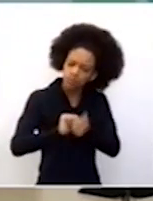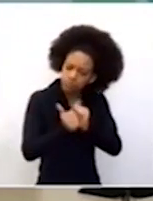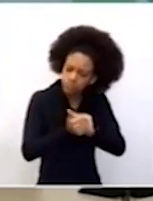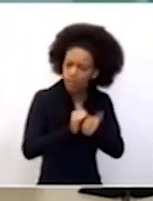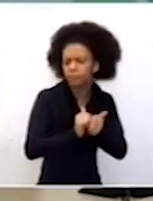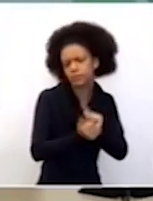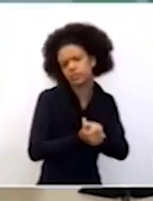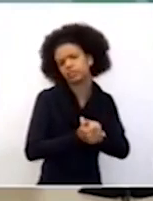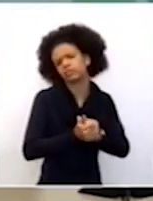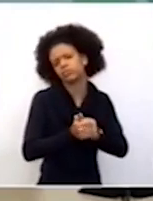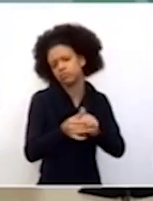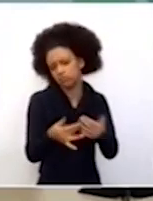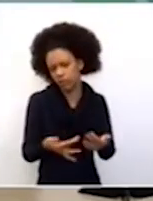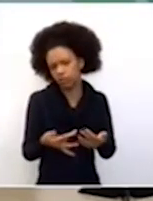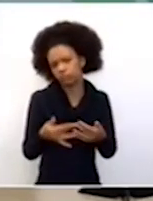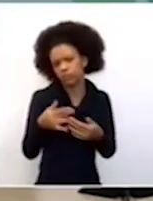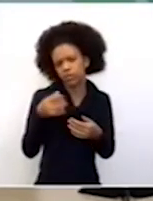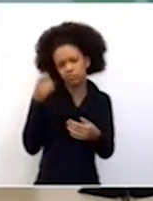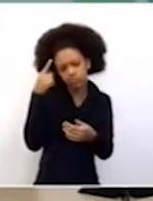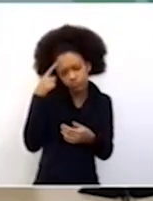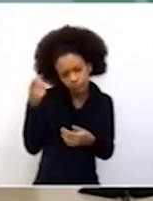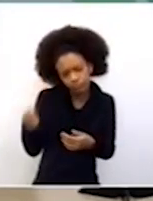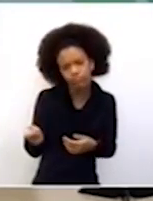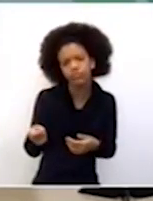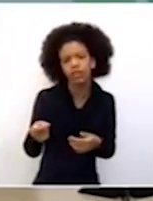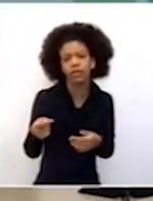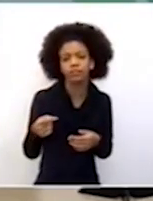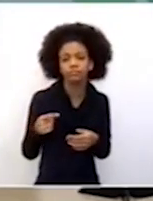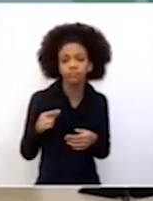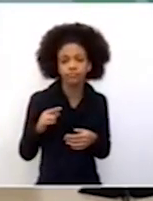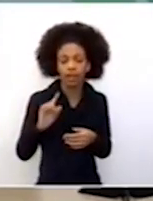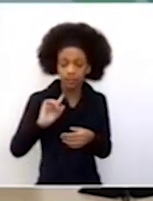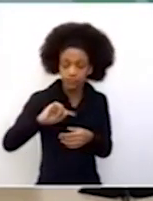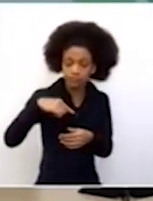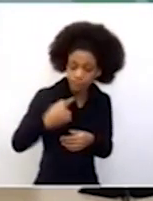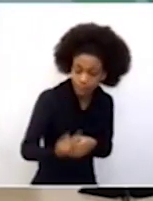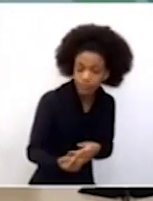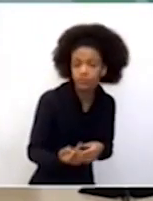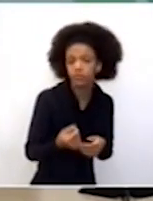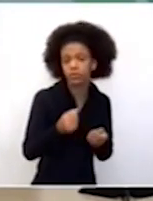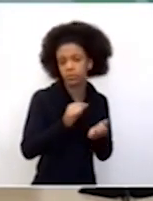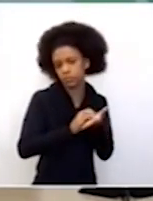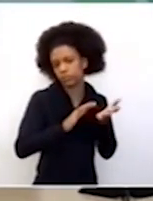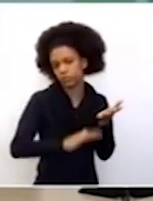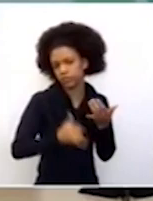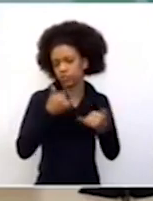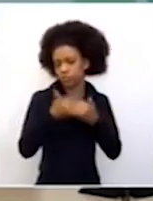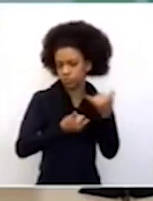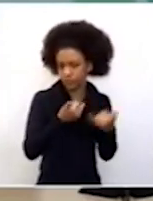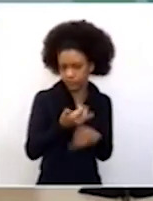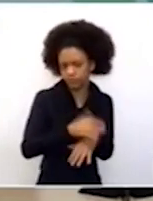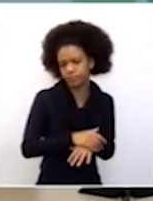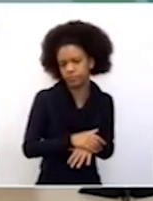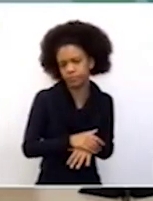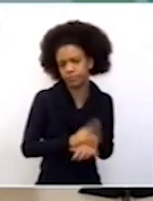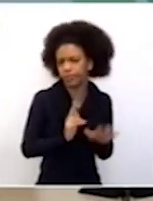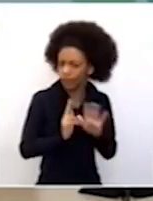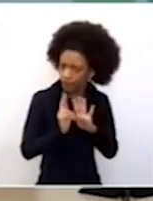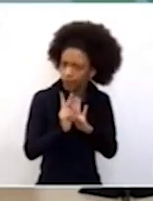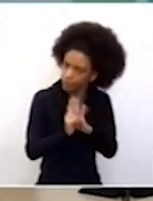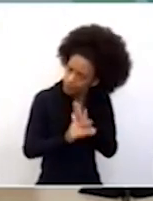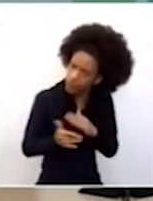com criatividade, partindo para o lúdico, como a professora aqui colocou nessa interação. Foram inúmeras